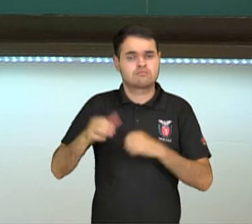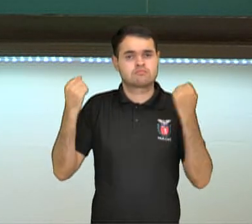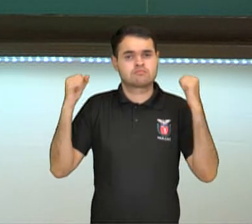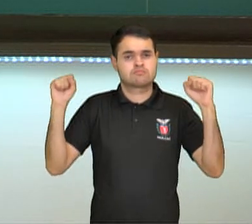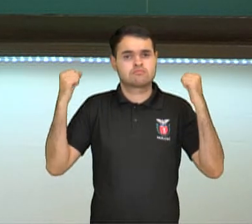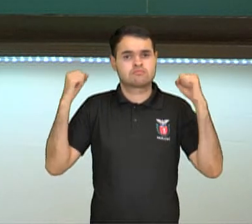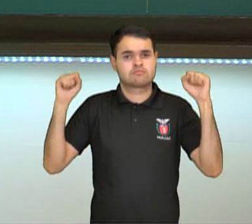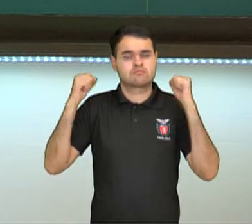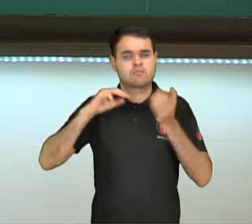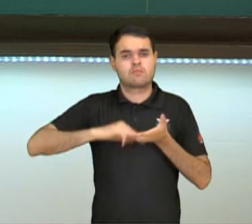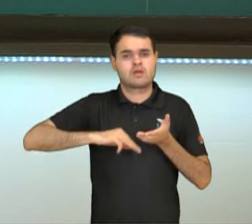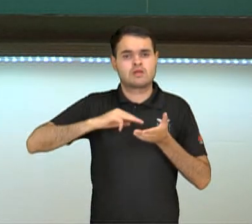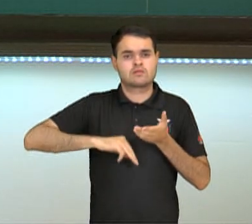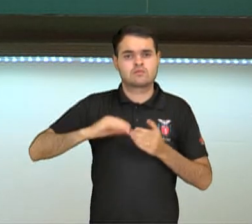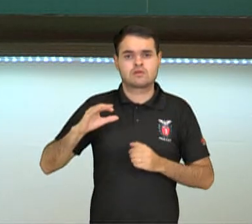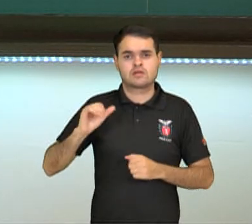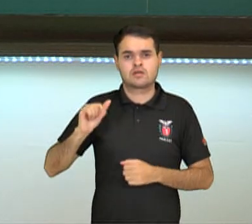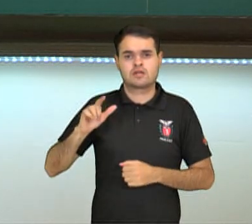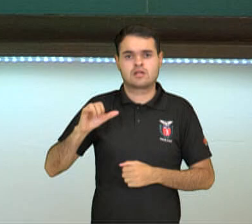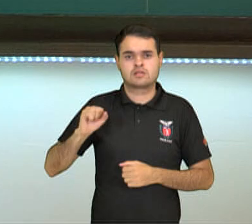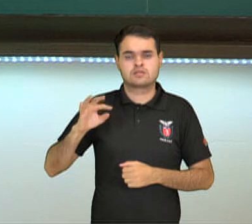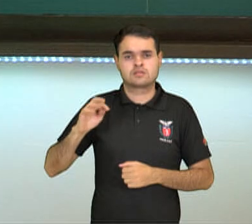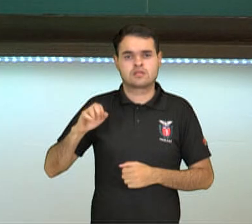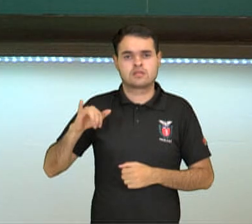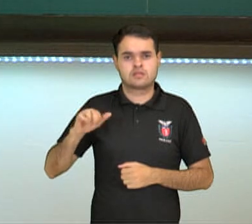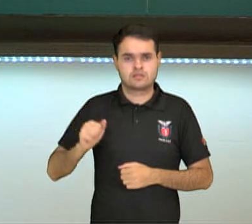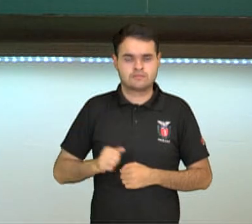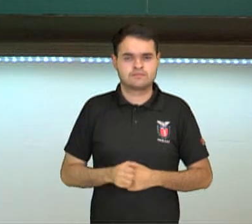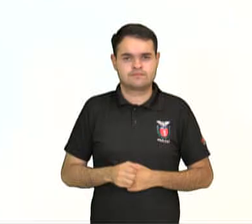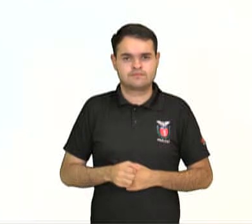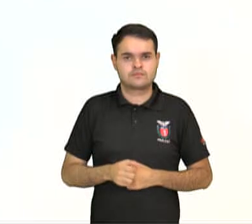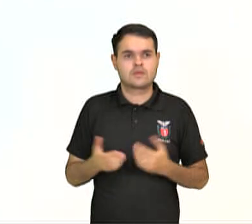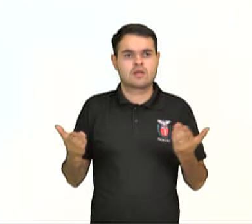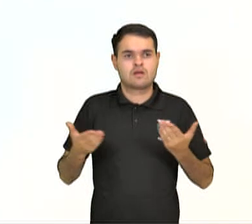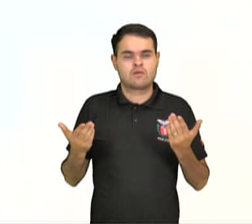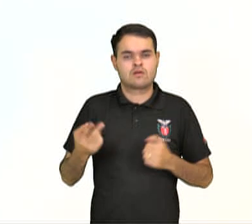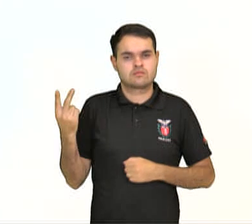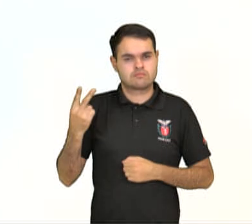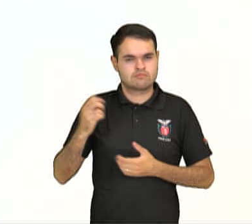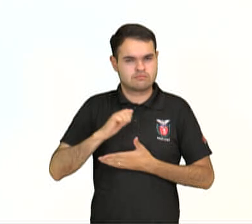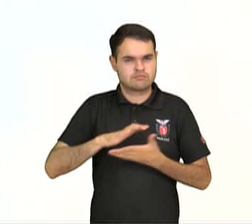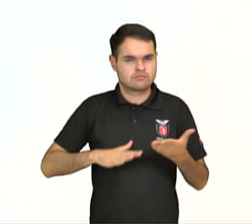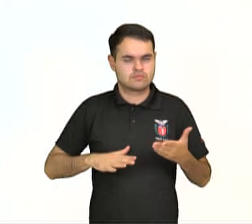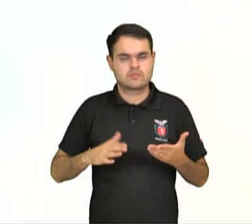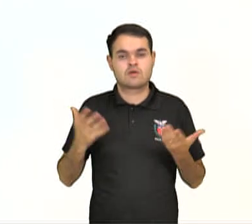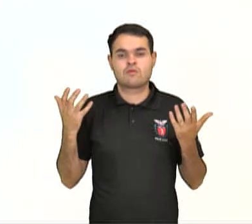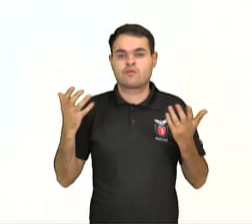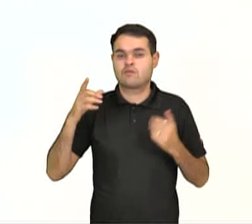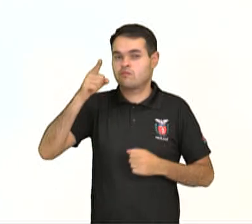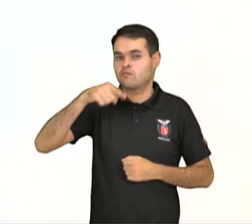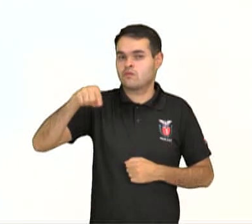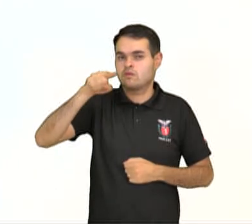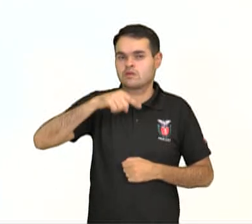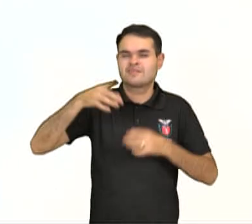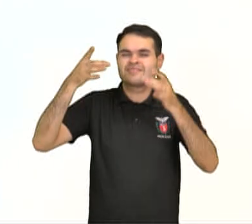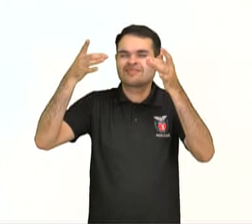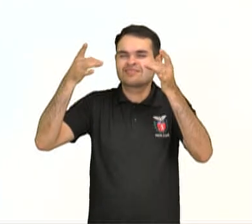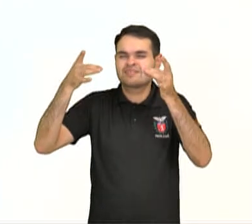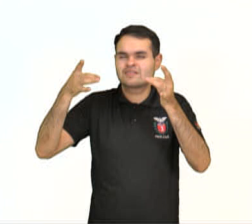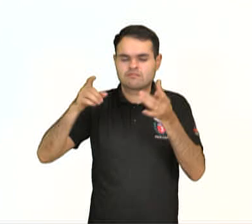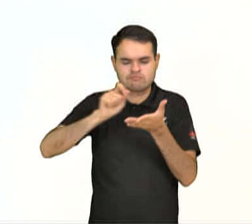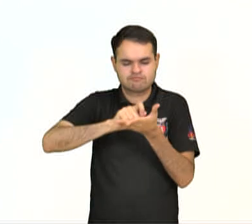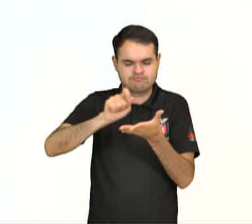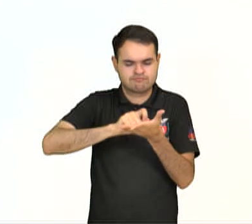exercícios do método calistênico, tá bom? Agora, no nosso segundo exercício, eu quero que você descreva aí em